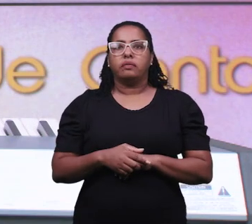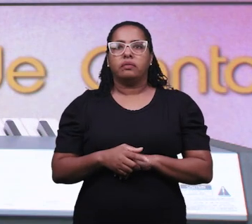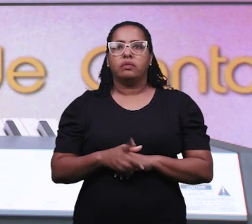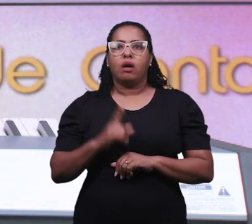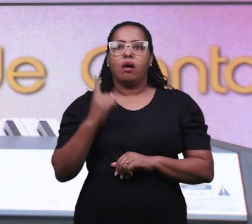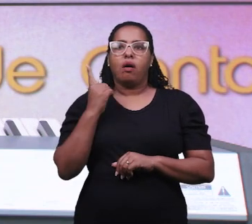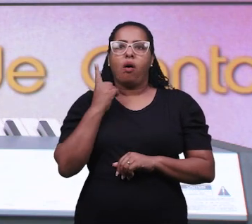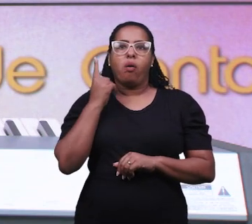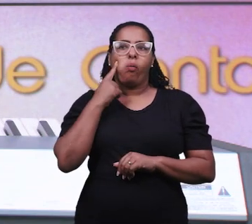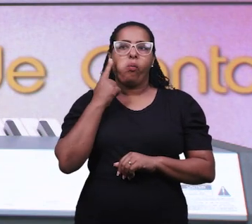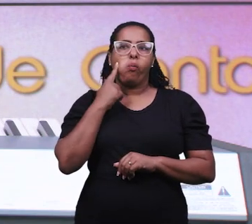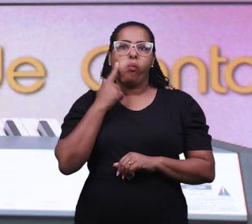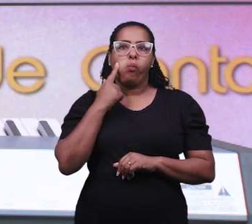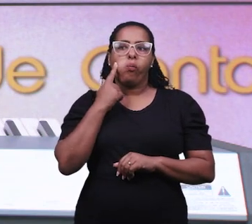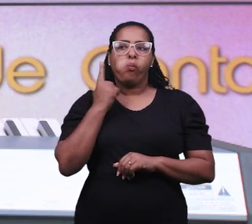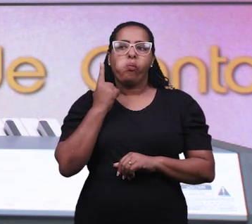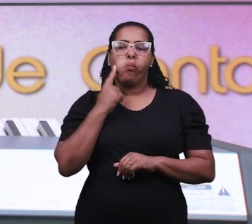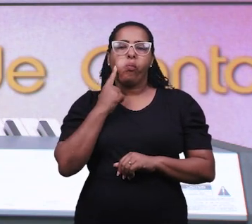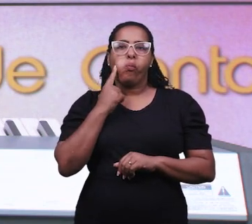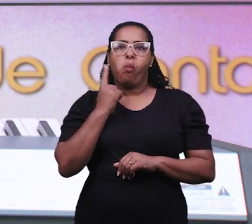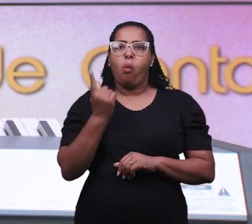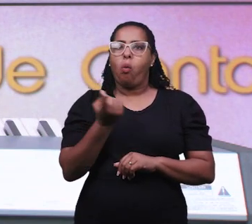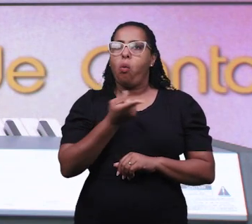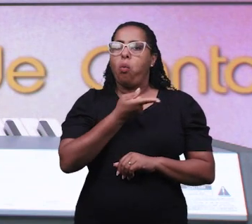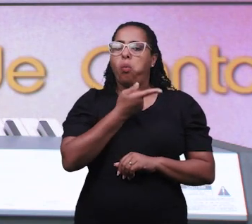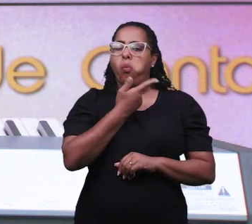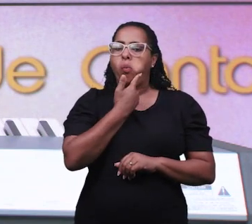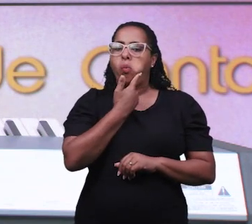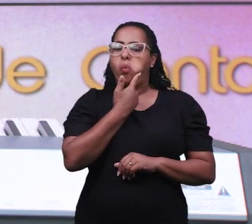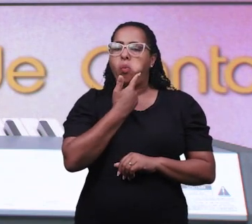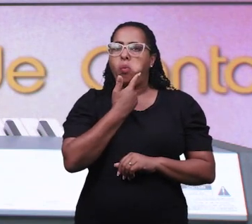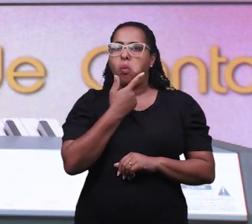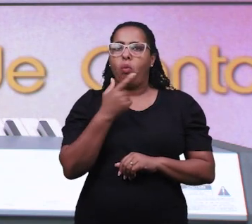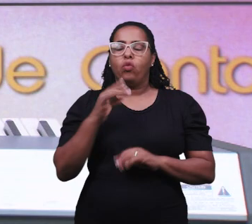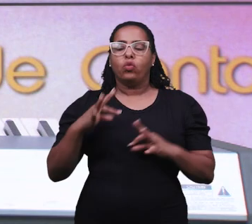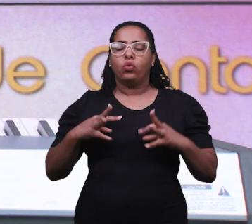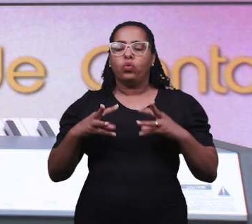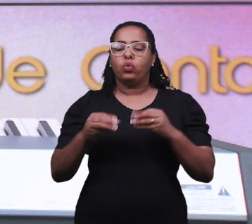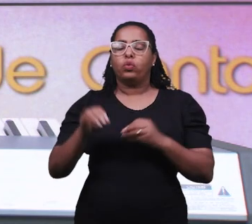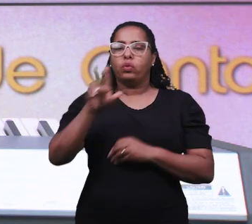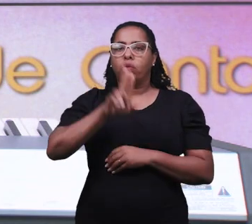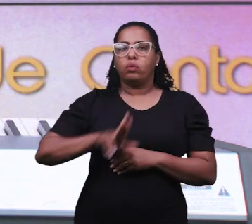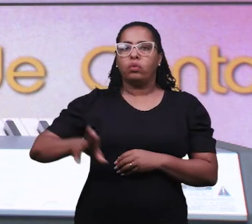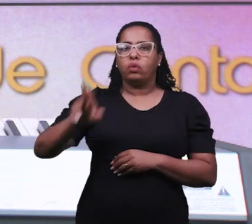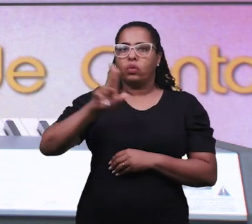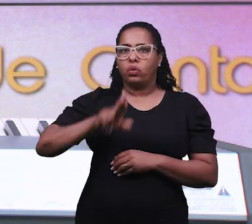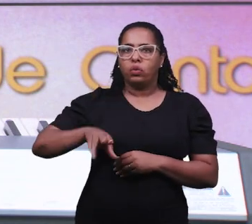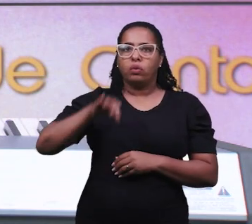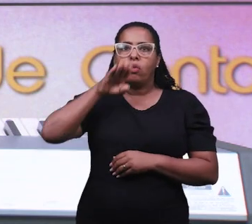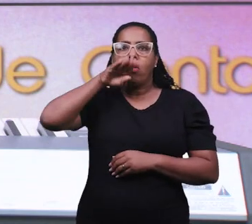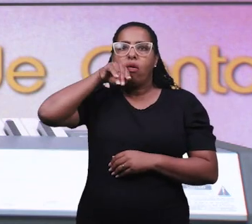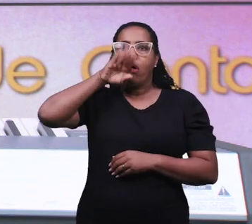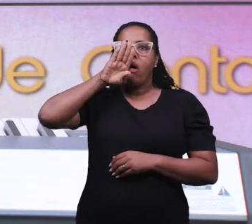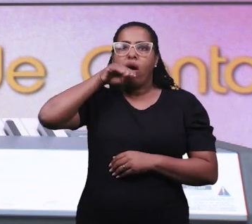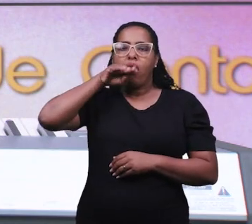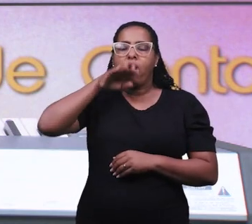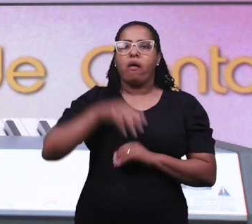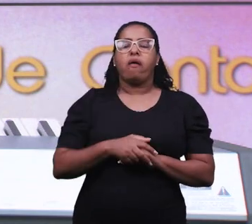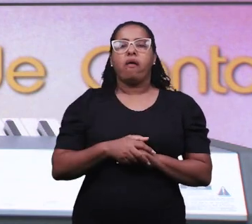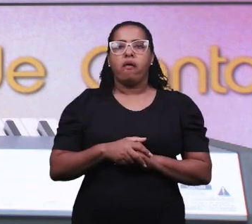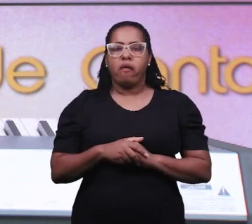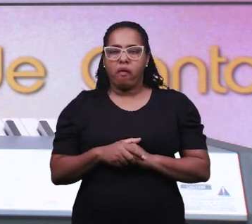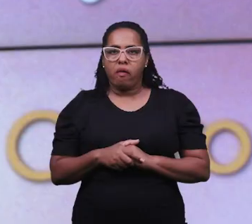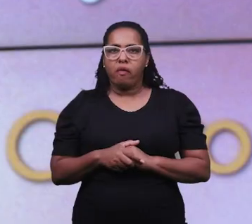Apontou a bochecha para um lado, apontou a bochecha para outro. Tudo isso usando a musculatura da língua.